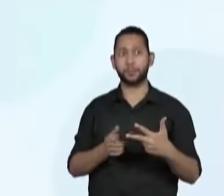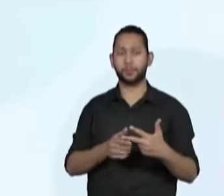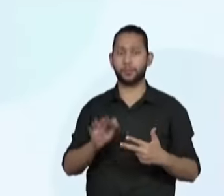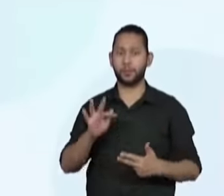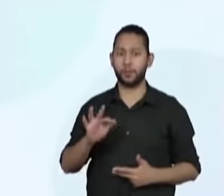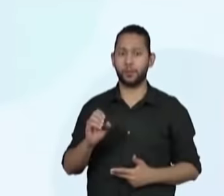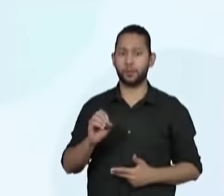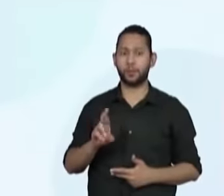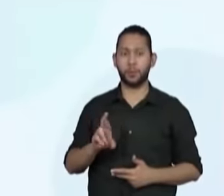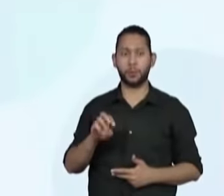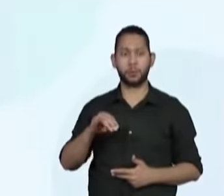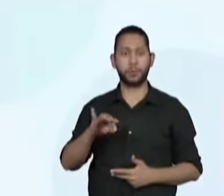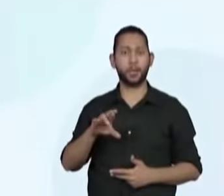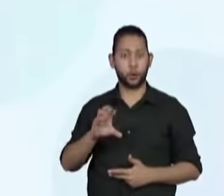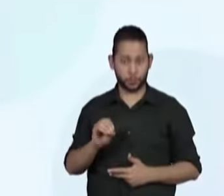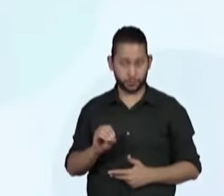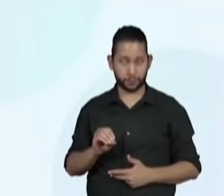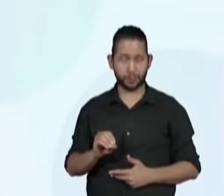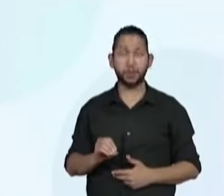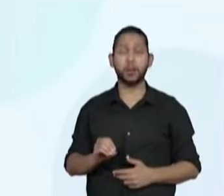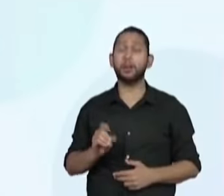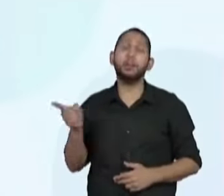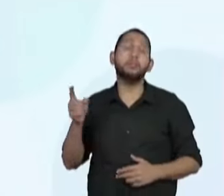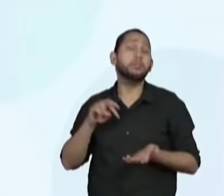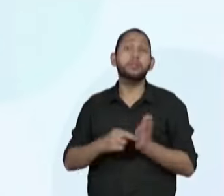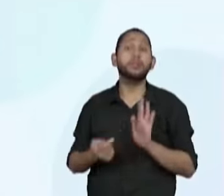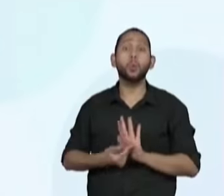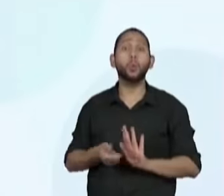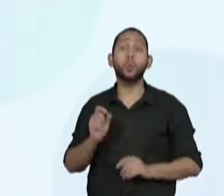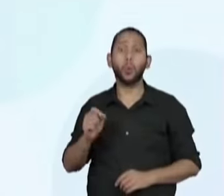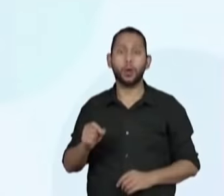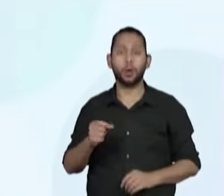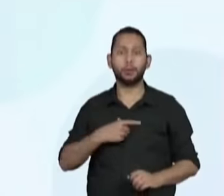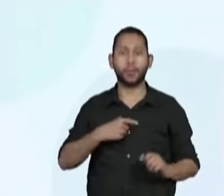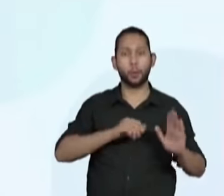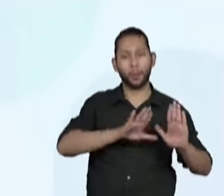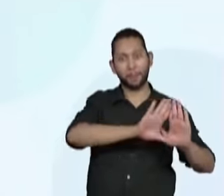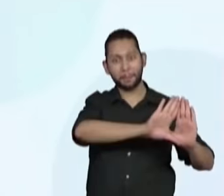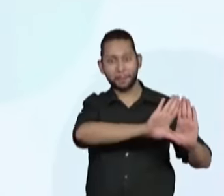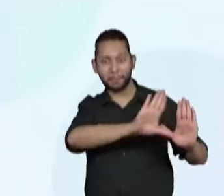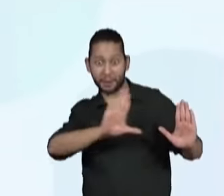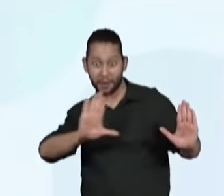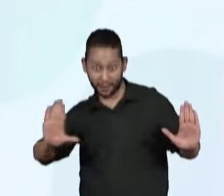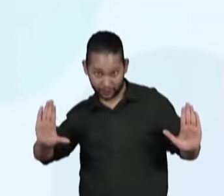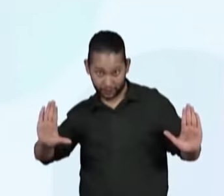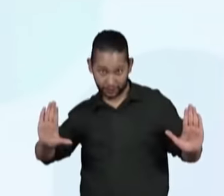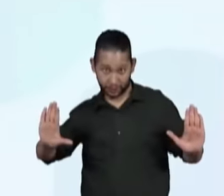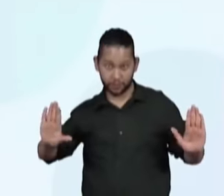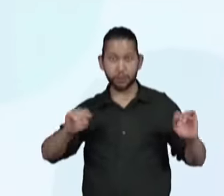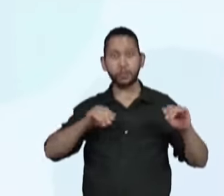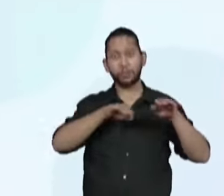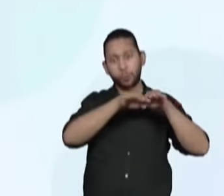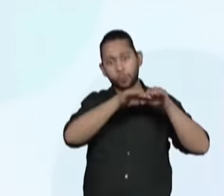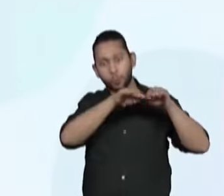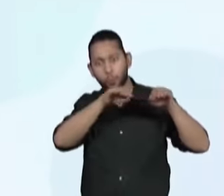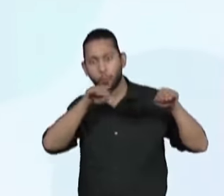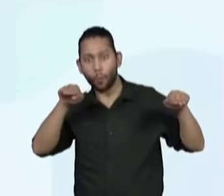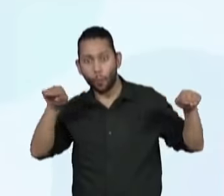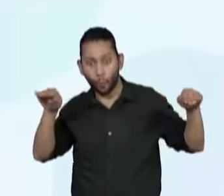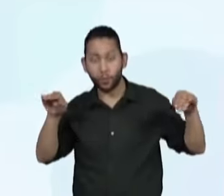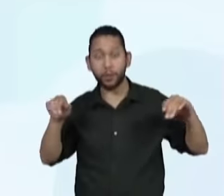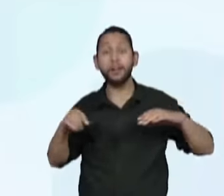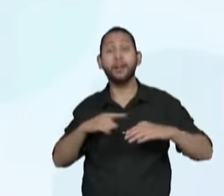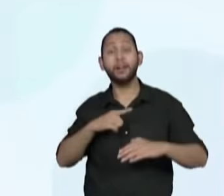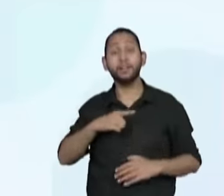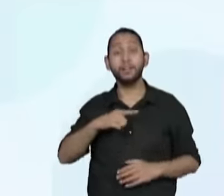chamado formeiro ou formalete. Qual que é esse tipo de forma, né? Ele é disposto de forma longitudinal pela abóbada, né?